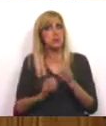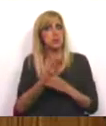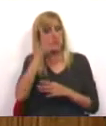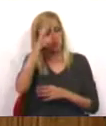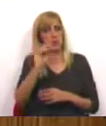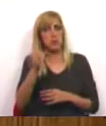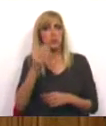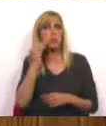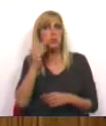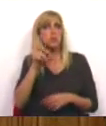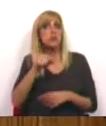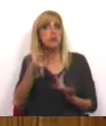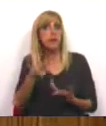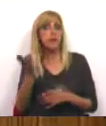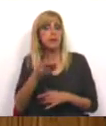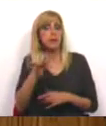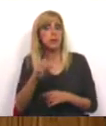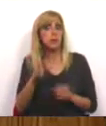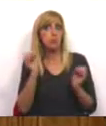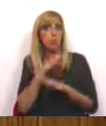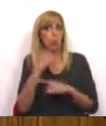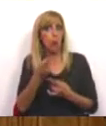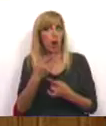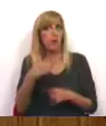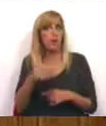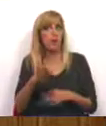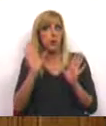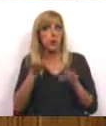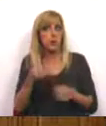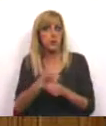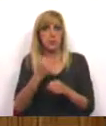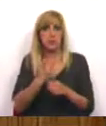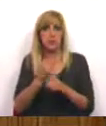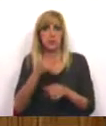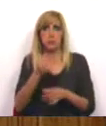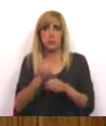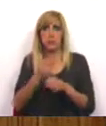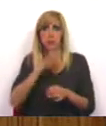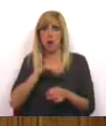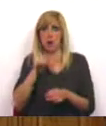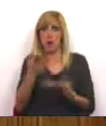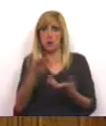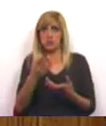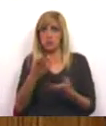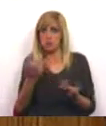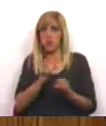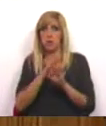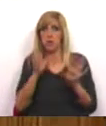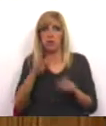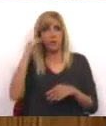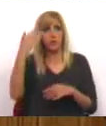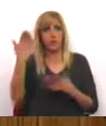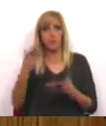Estado, como também esses direitos deixarão de existir com o fim das atividades desses profissionais, uma vez que outros no